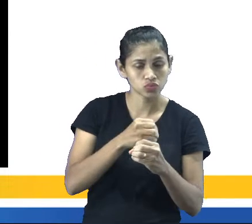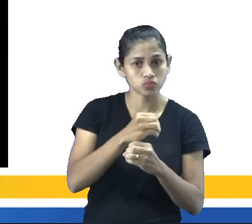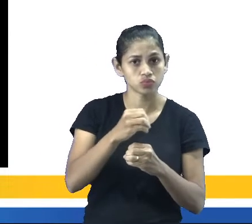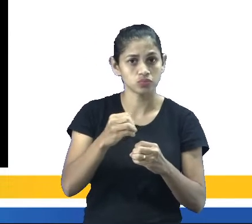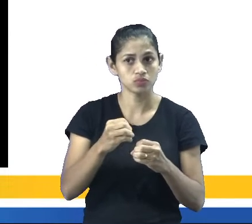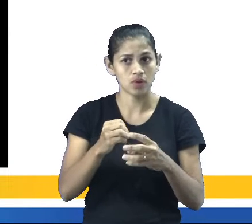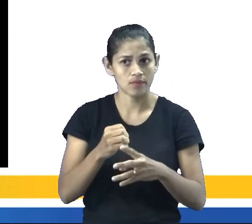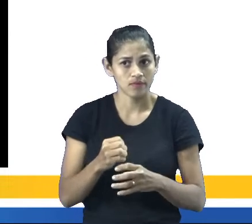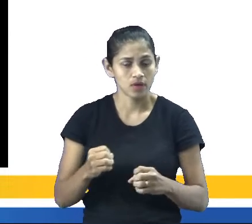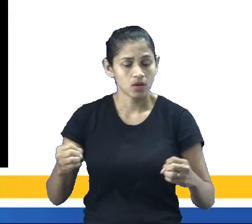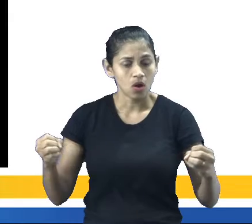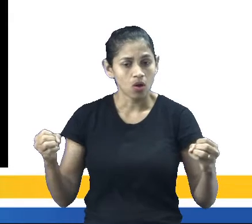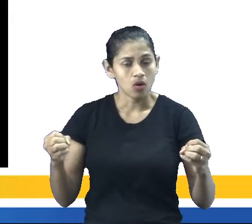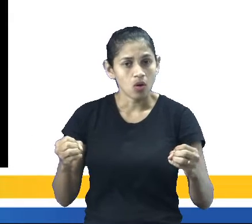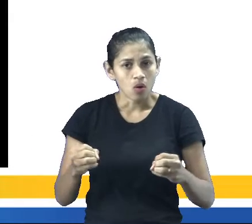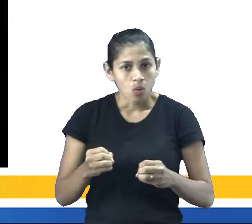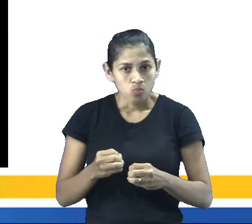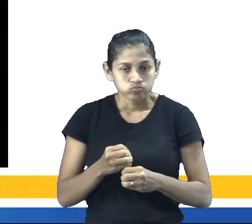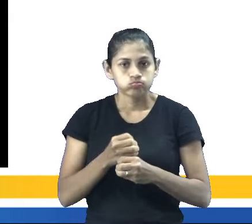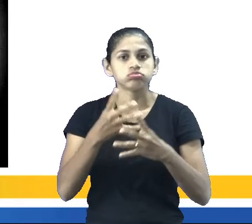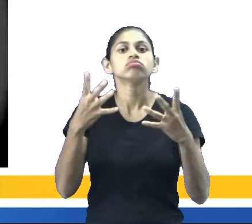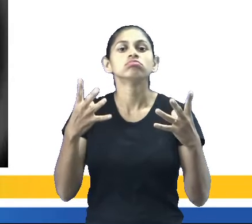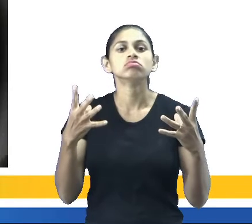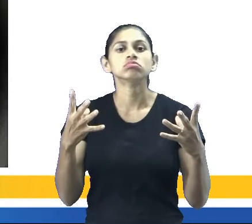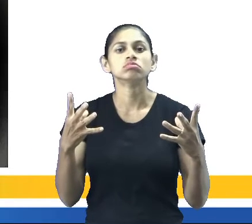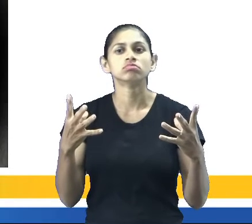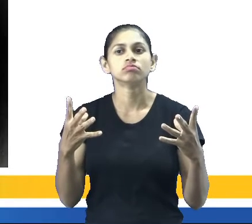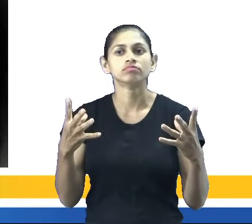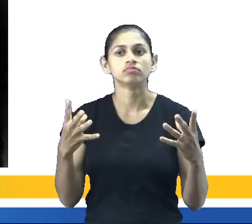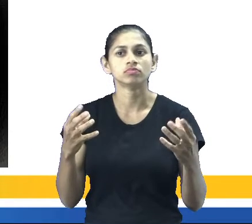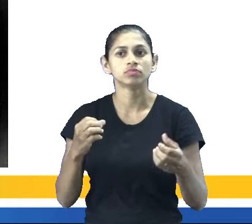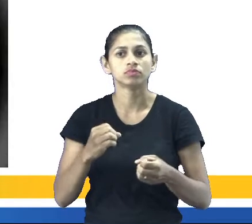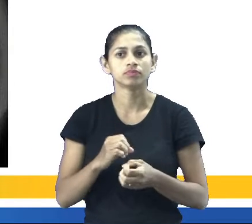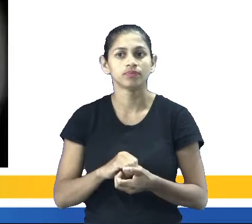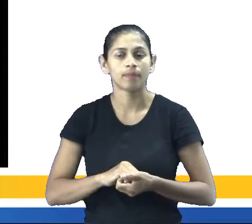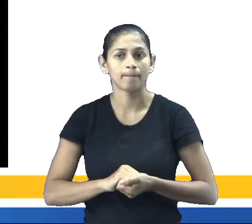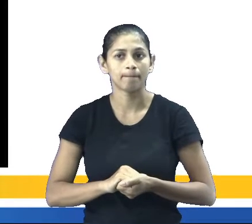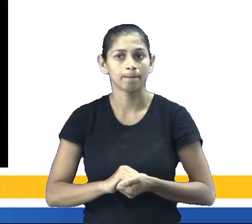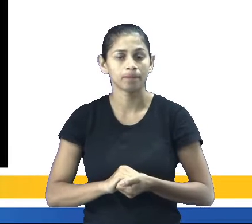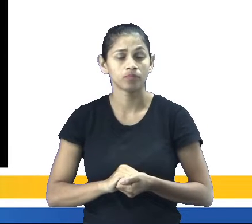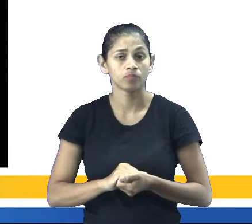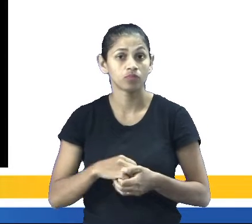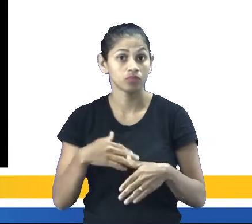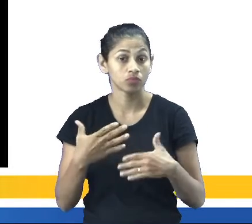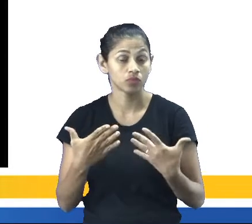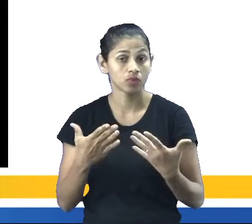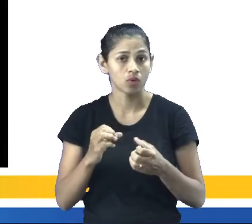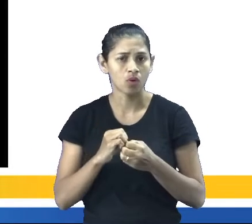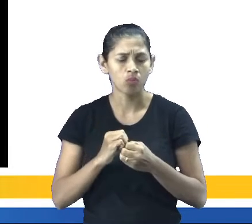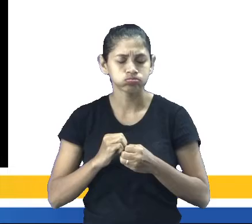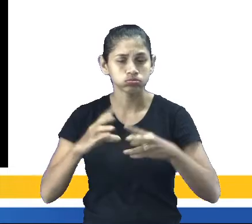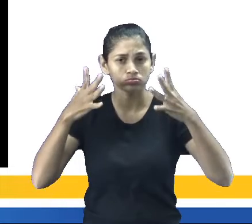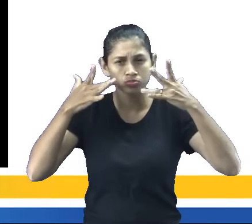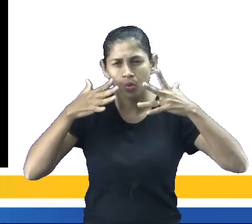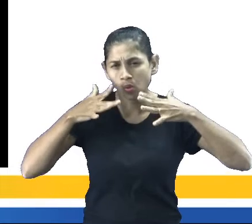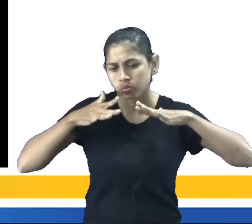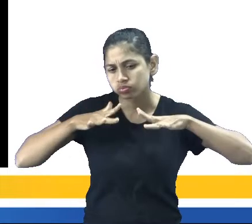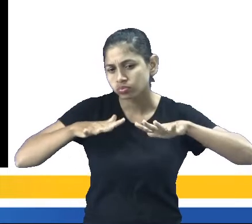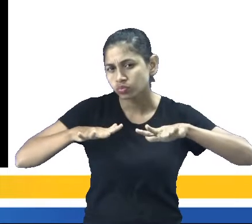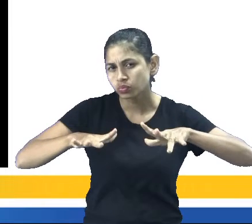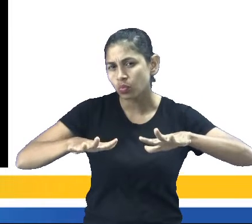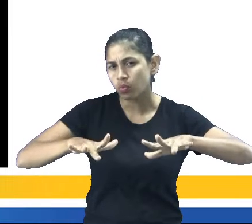o quê? Explodido, né? Vai ter essa fissão ali do urânio. E quando isso ocorre, a gente tem uma liberação